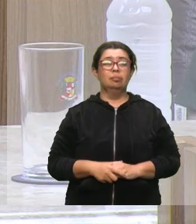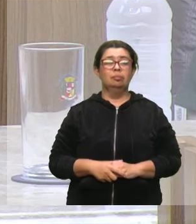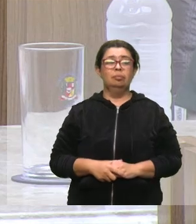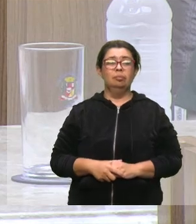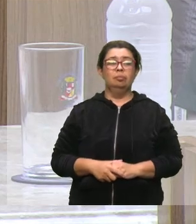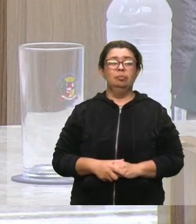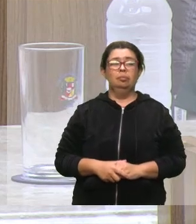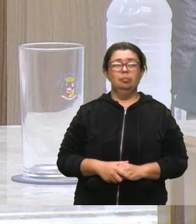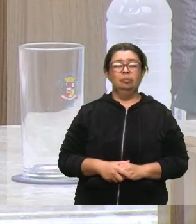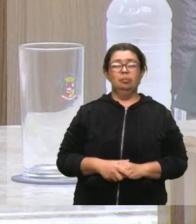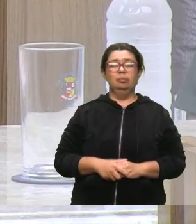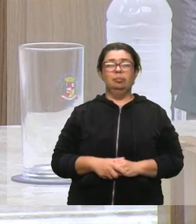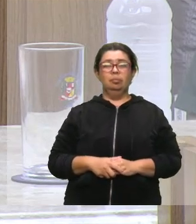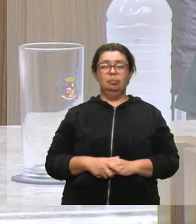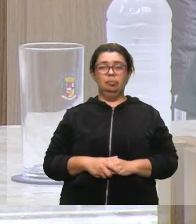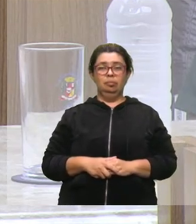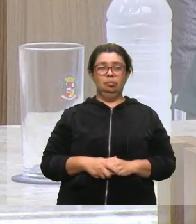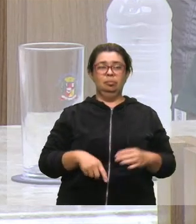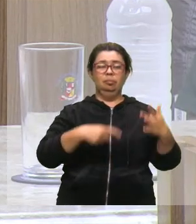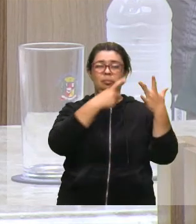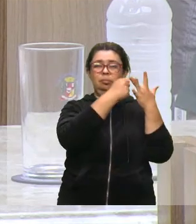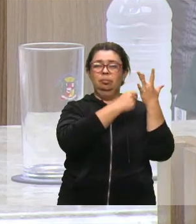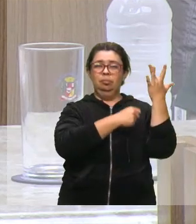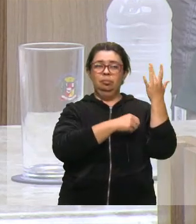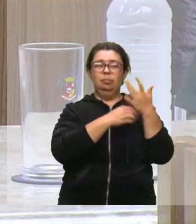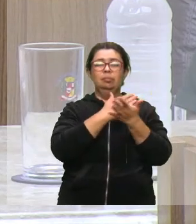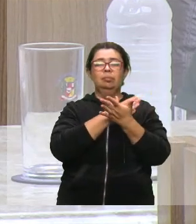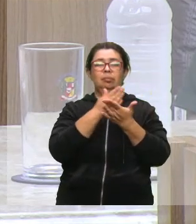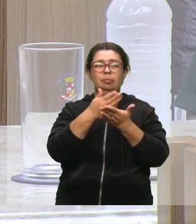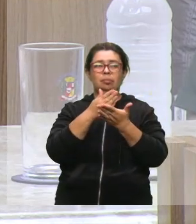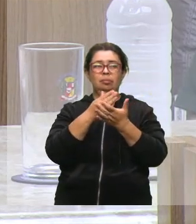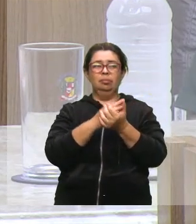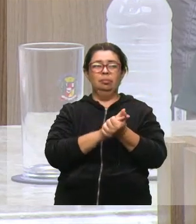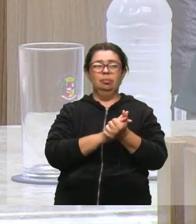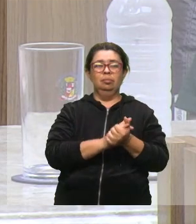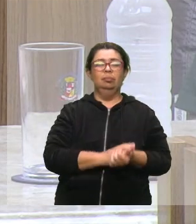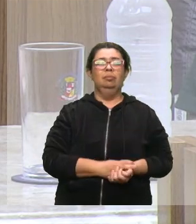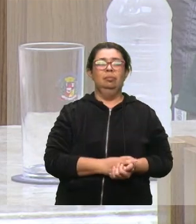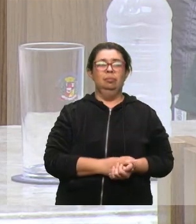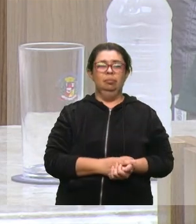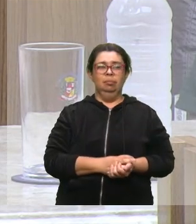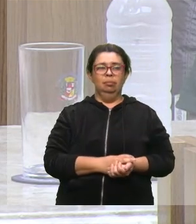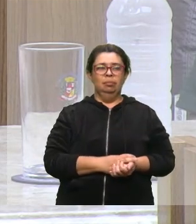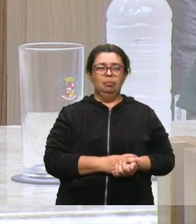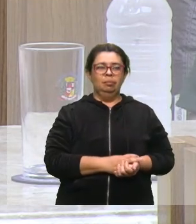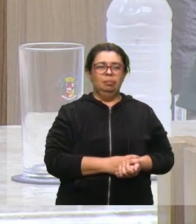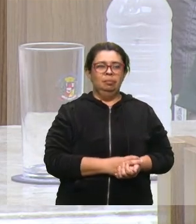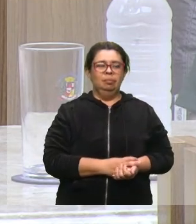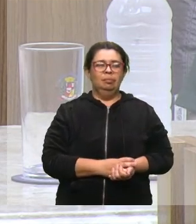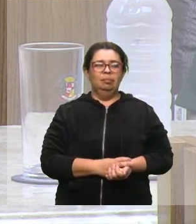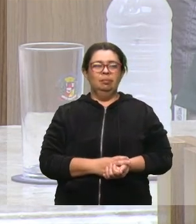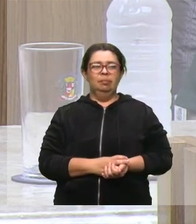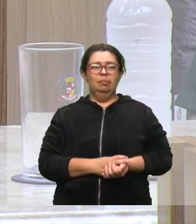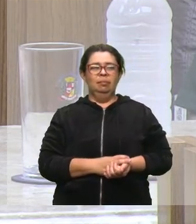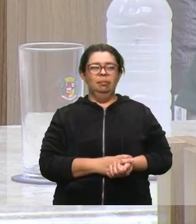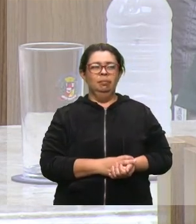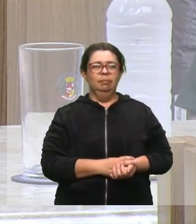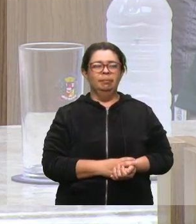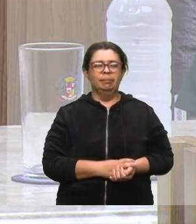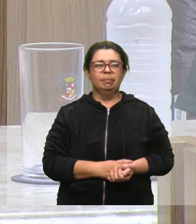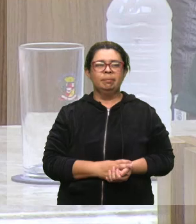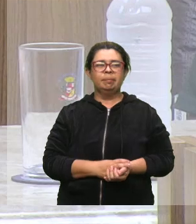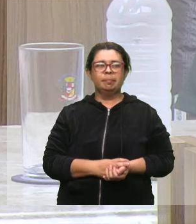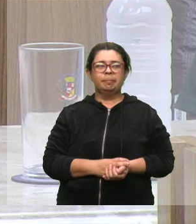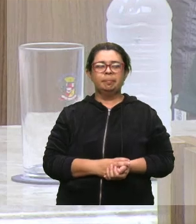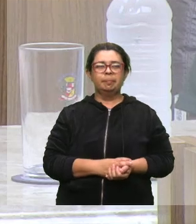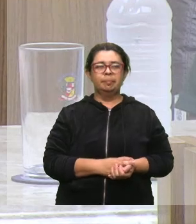o orçamento, ele iniciou o ano passado, o começo desse ano, né? A LOA